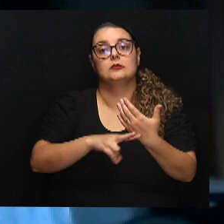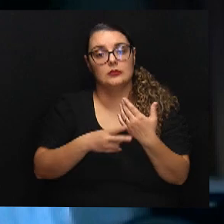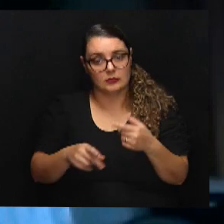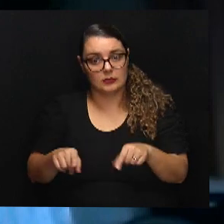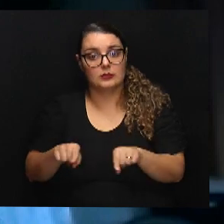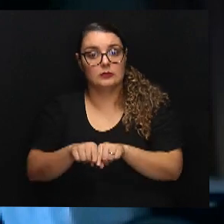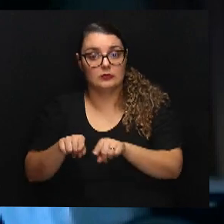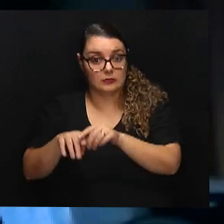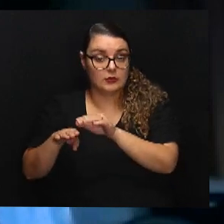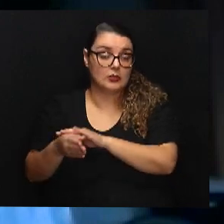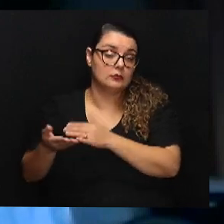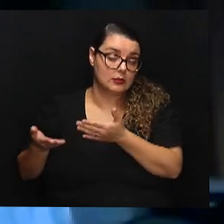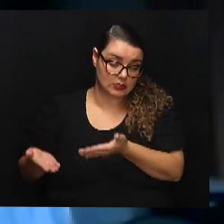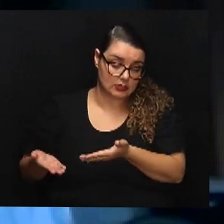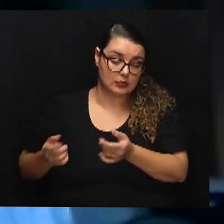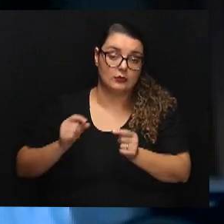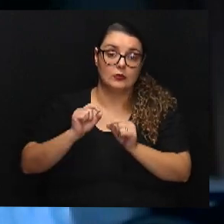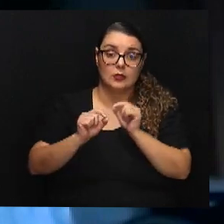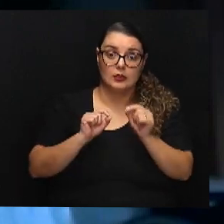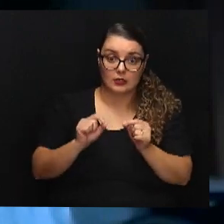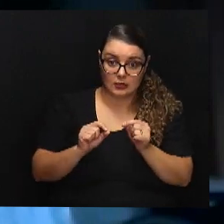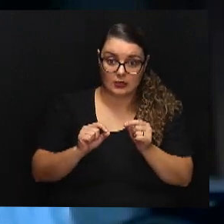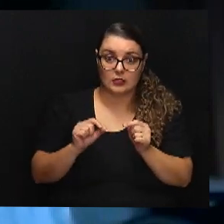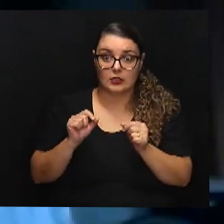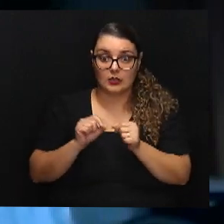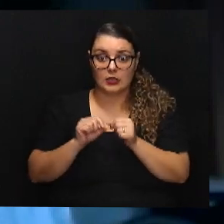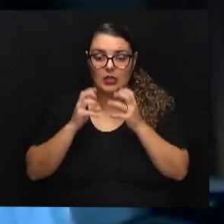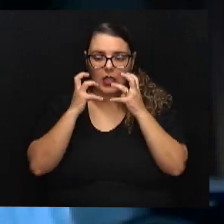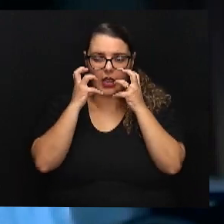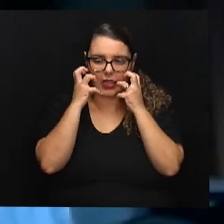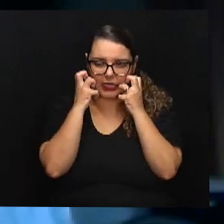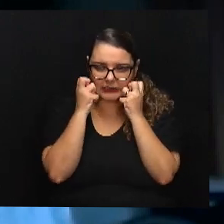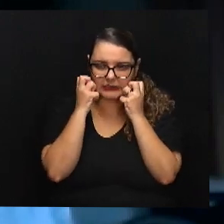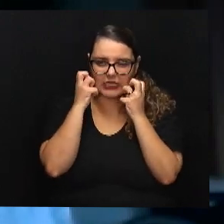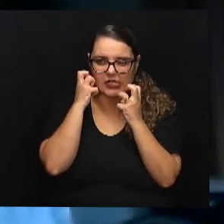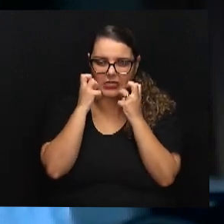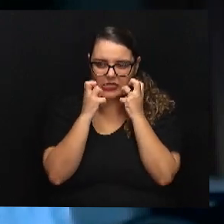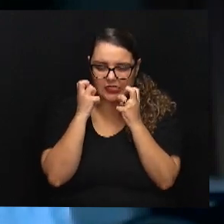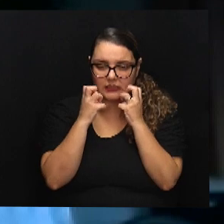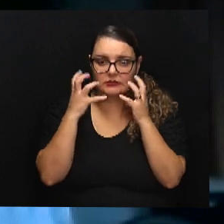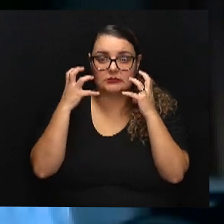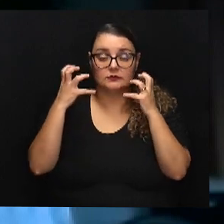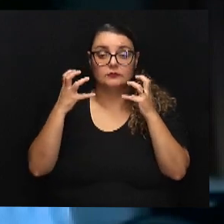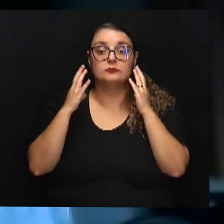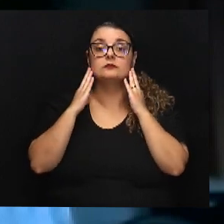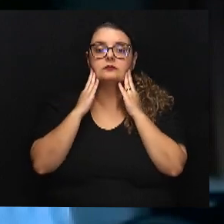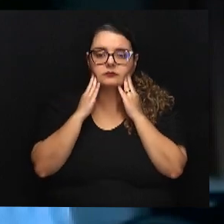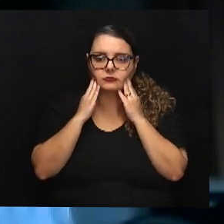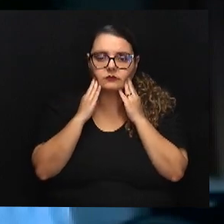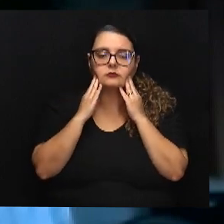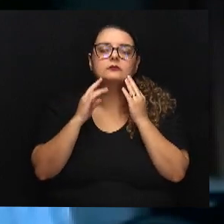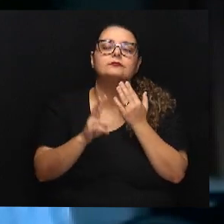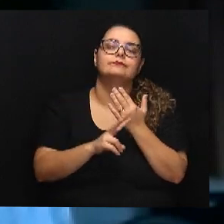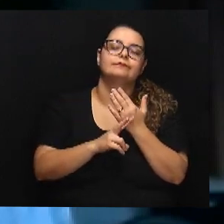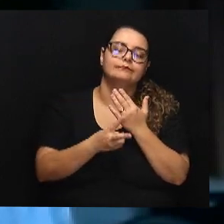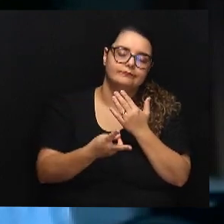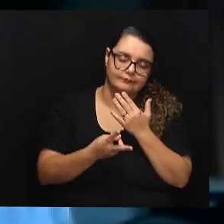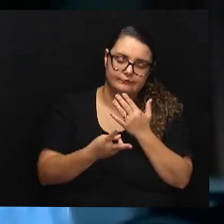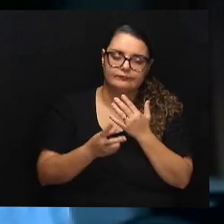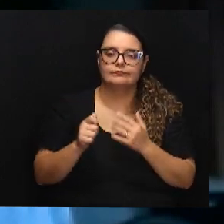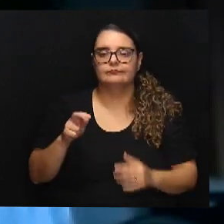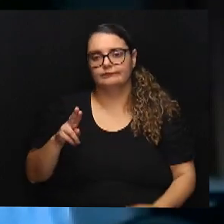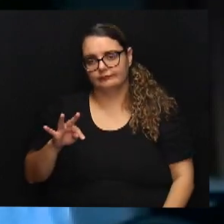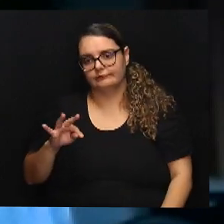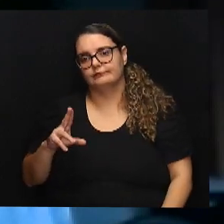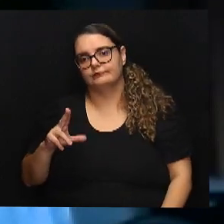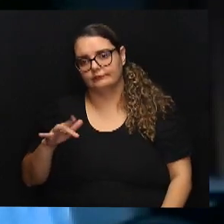a articulação, elas são muito influenciadas por esses hábitos. Porque quem faz muito apertamento, quem tem muita